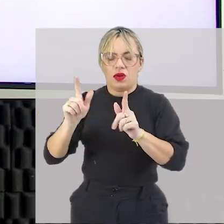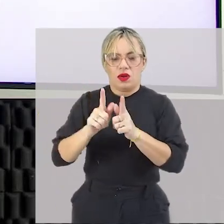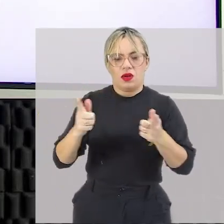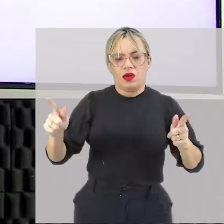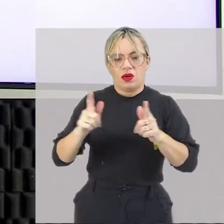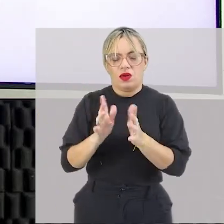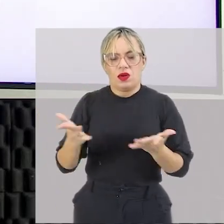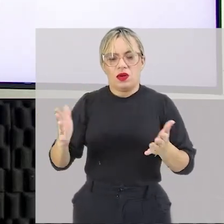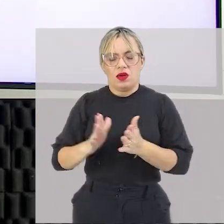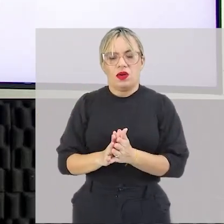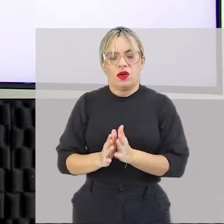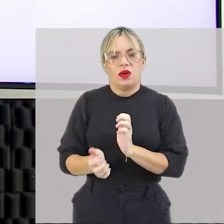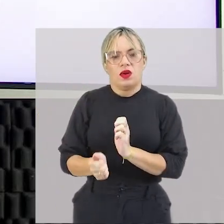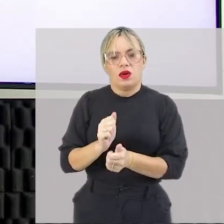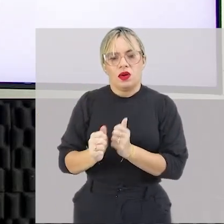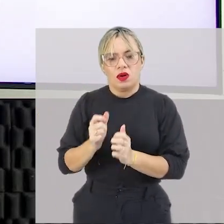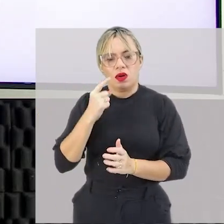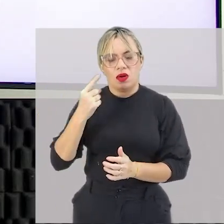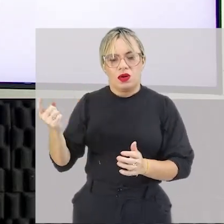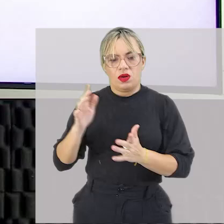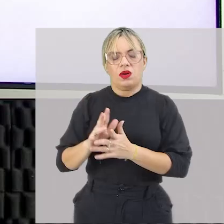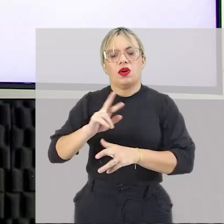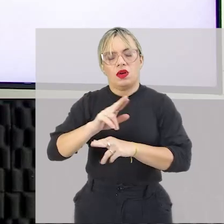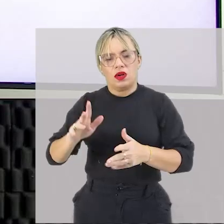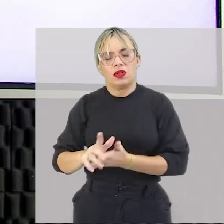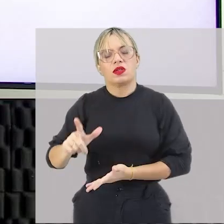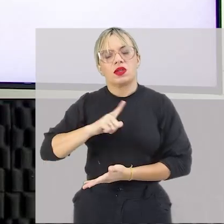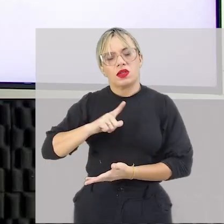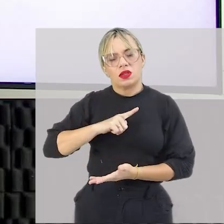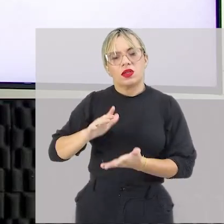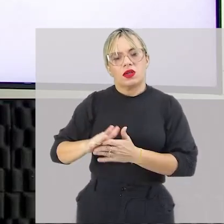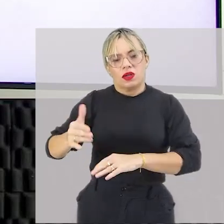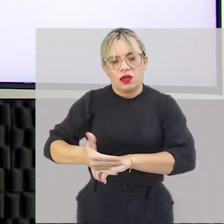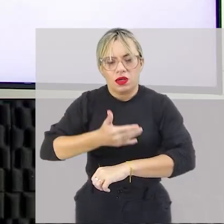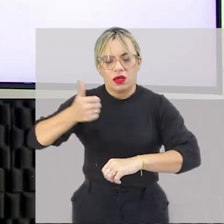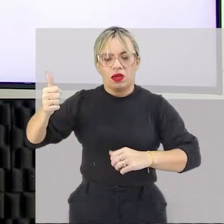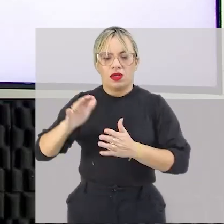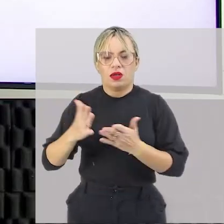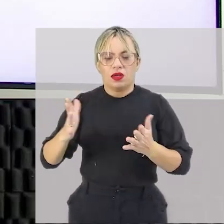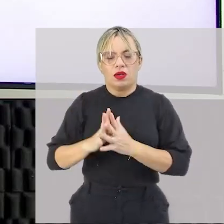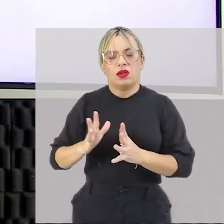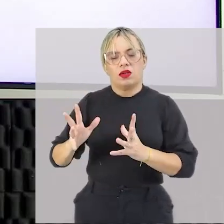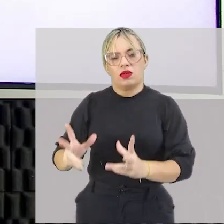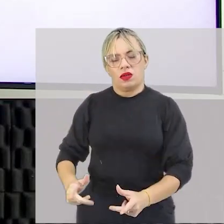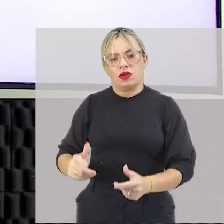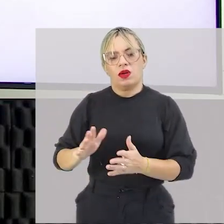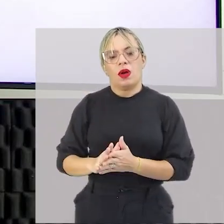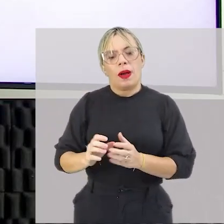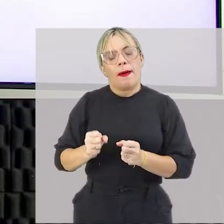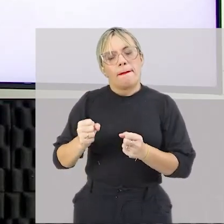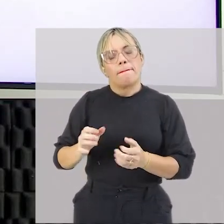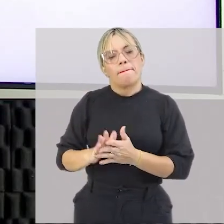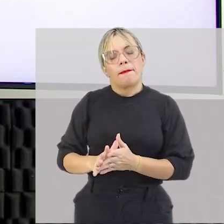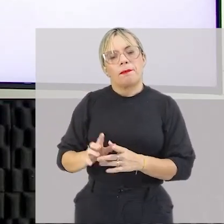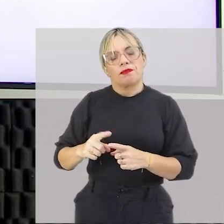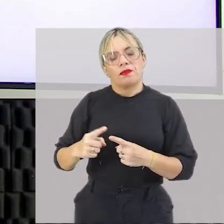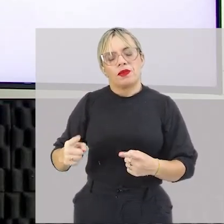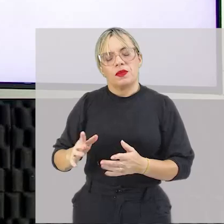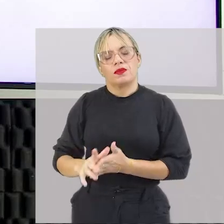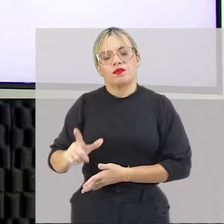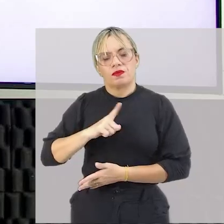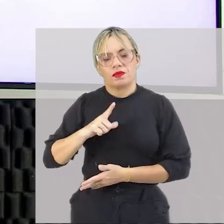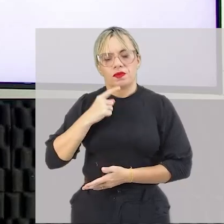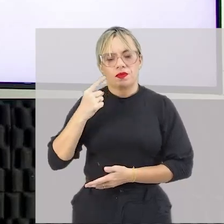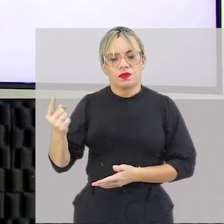para o esporte, então existe uma eficiência, mesmo que ela não seja plena, mas ela é parcial. Então o problema da letra E seria o